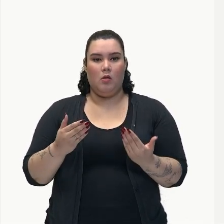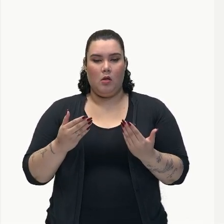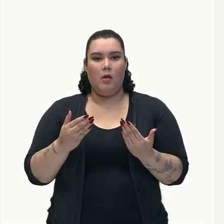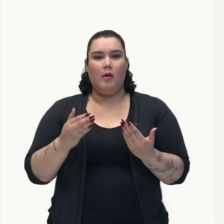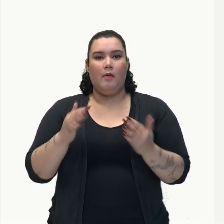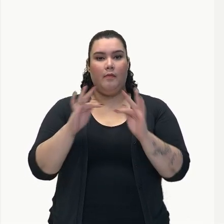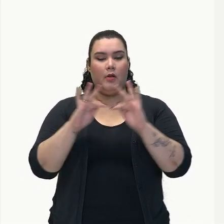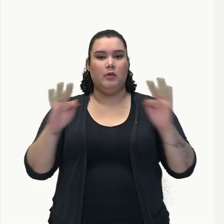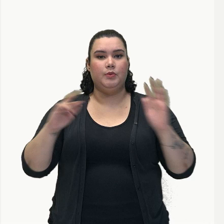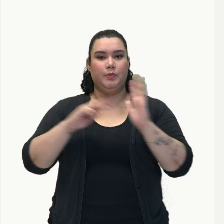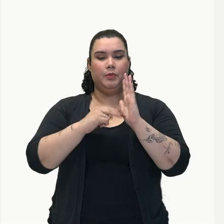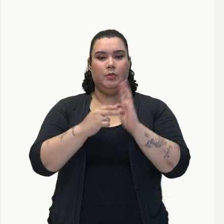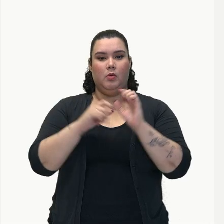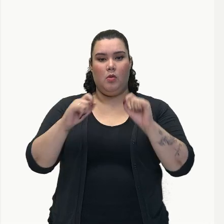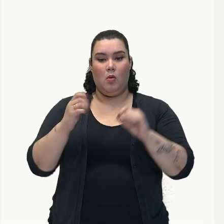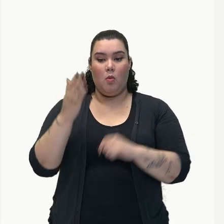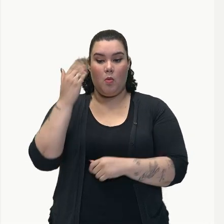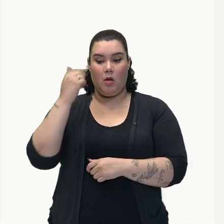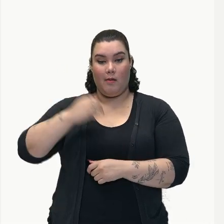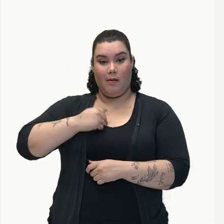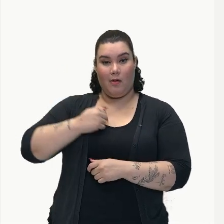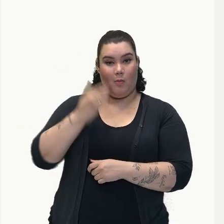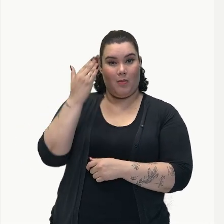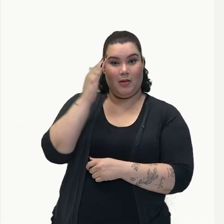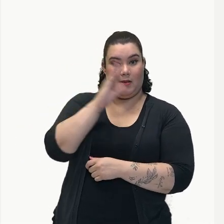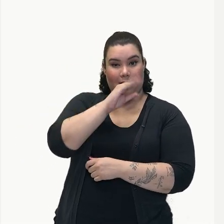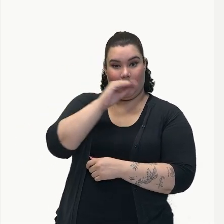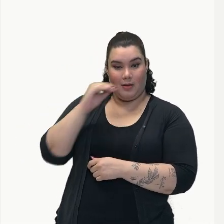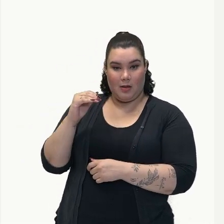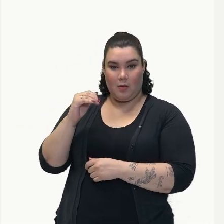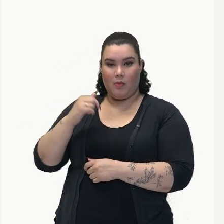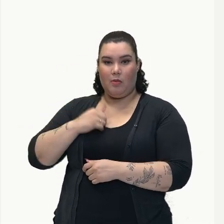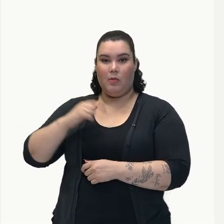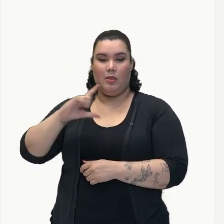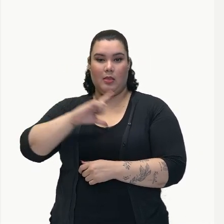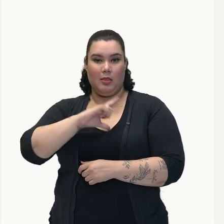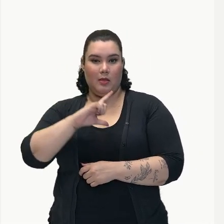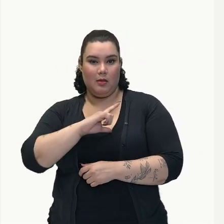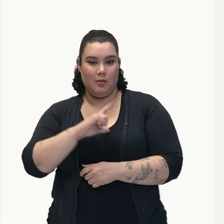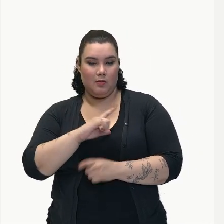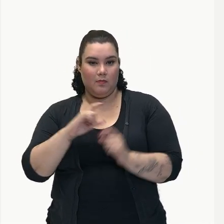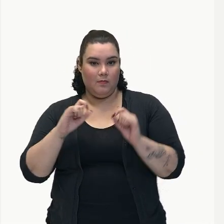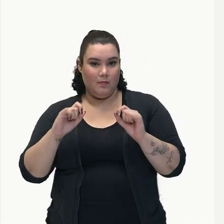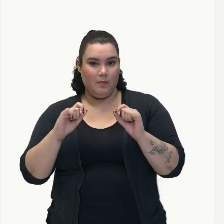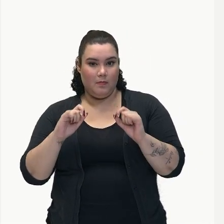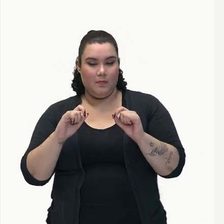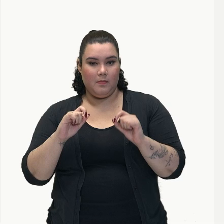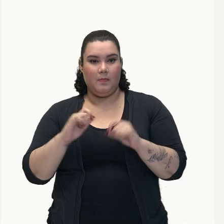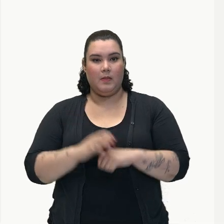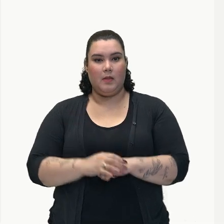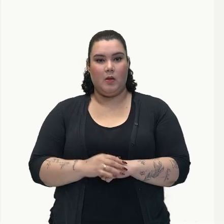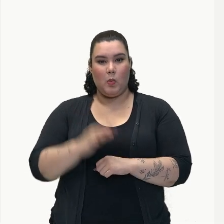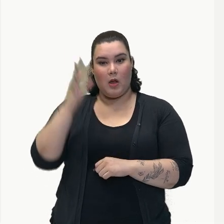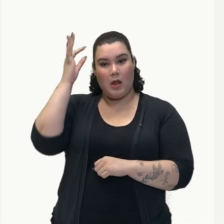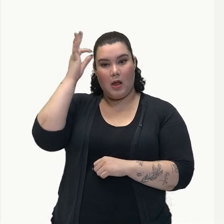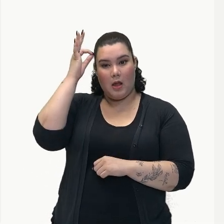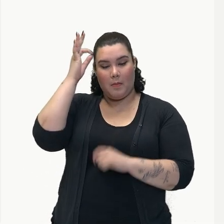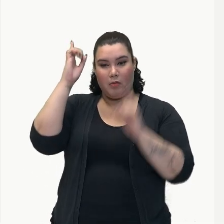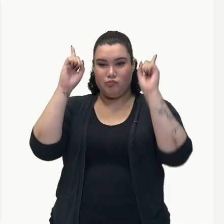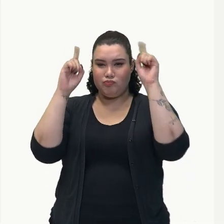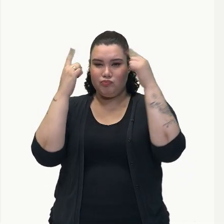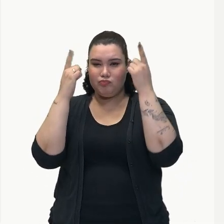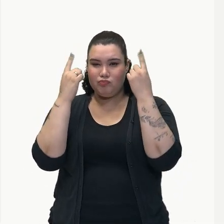eu era niña, era criança, eu tinha o cabelo muito encaracolado,